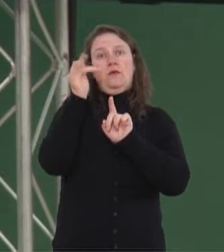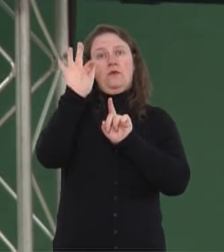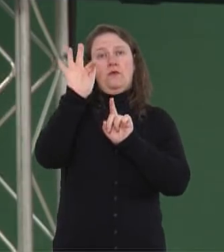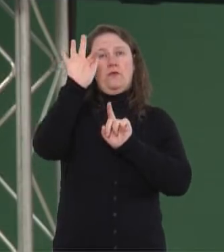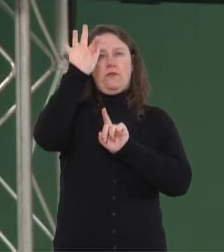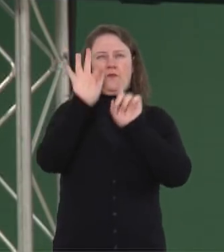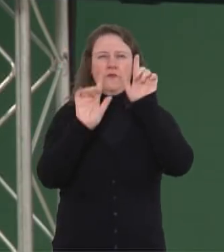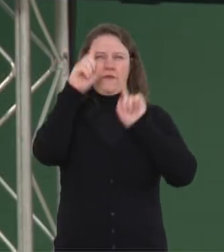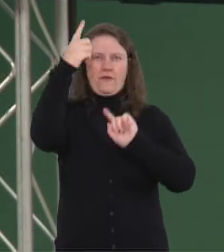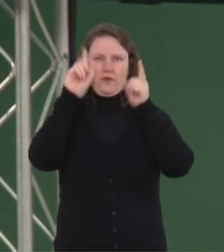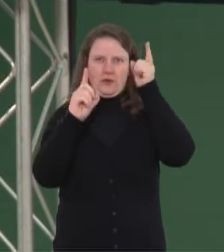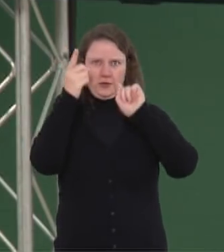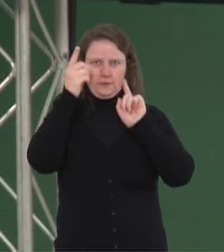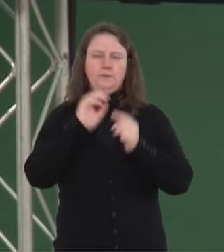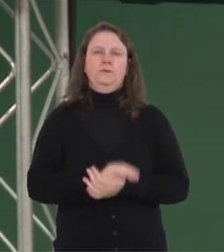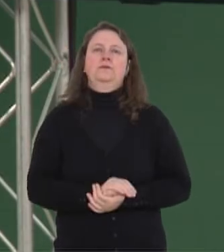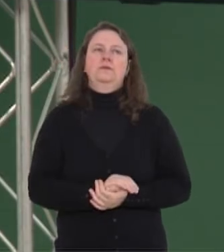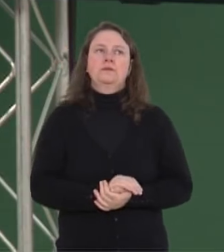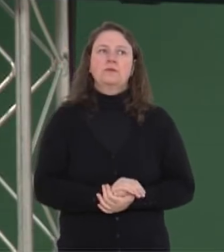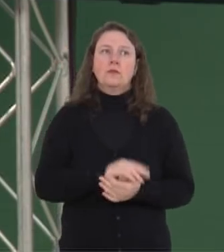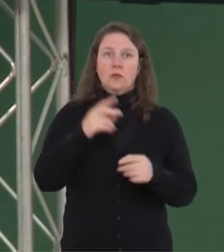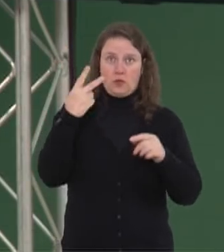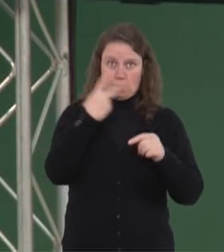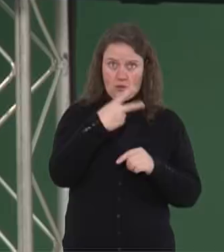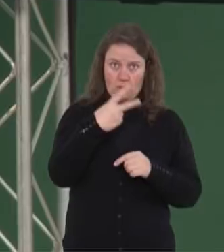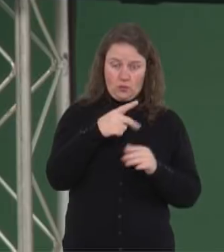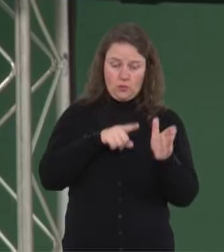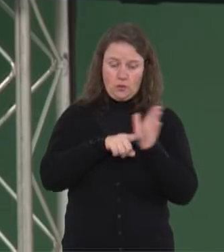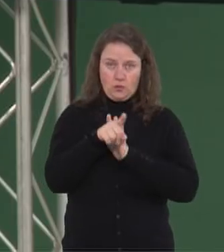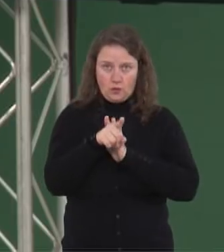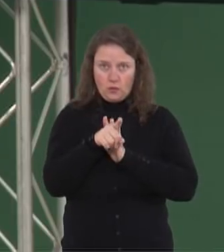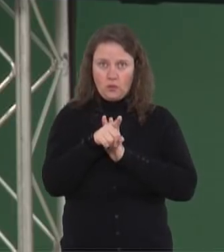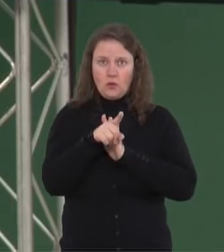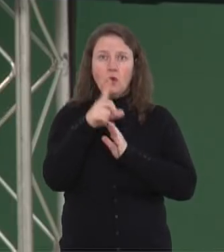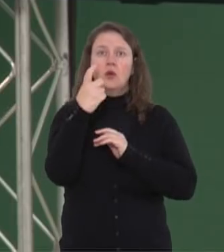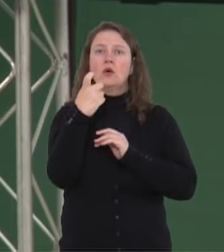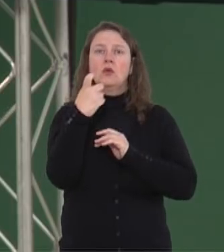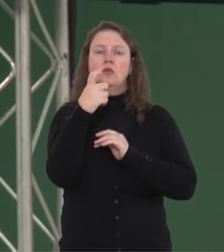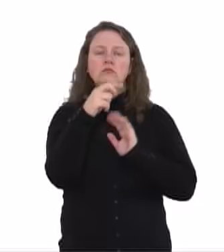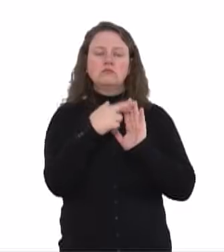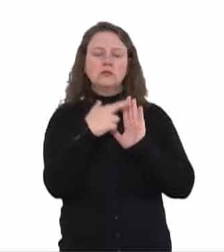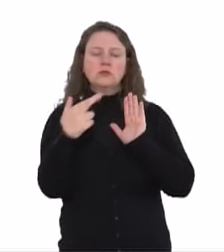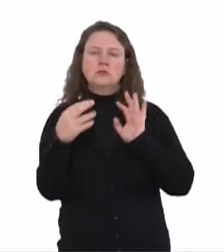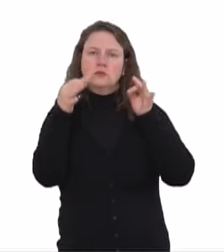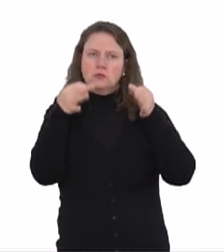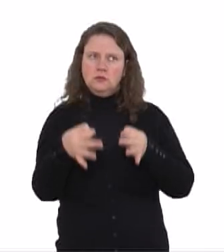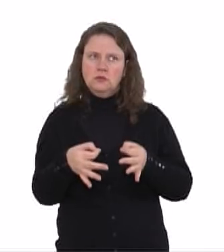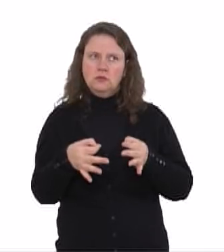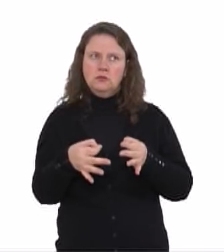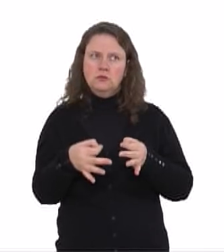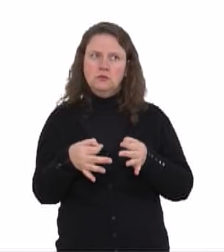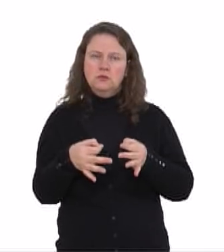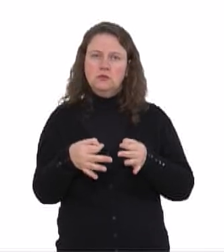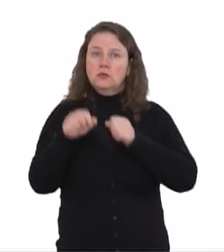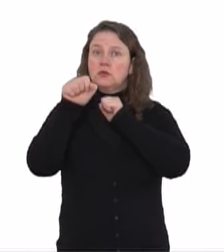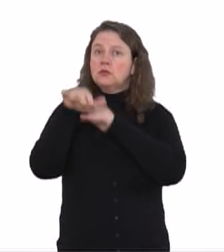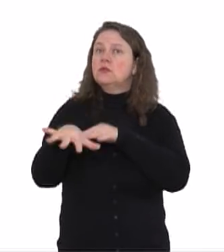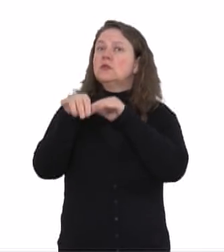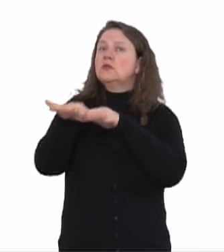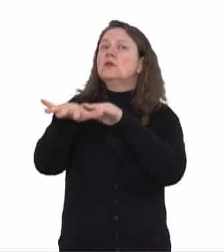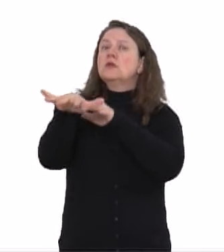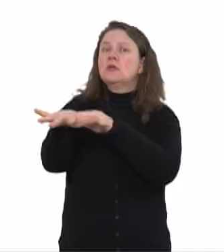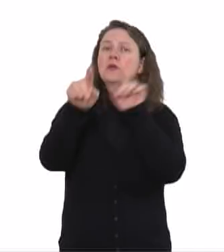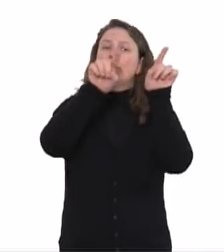E na segunda, qual é a única opção que é o mês do ano? September, porque nós sabemos que